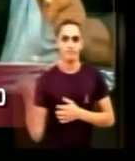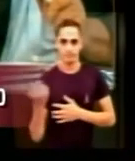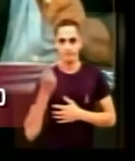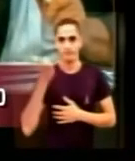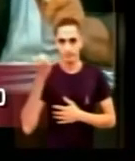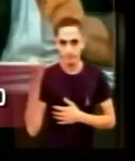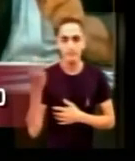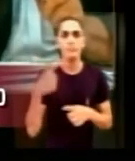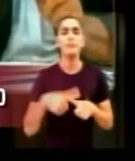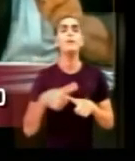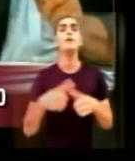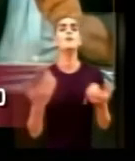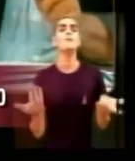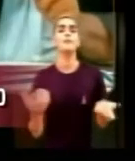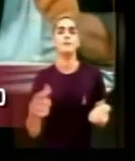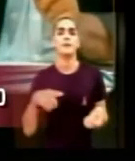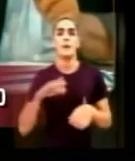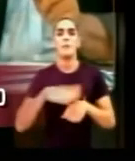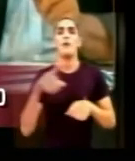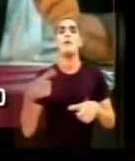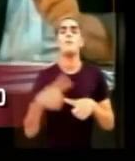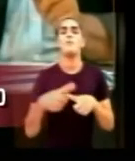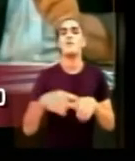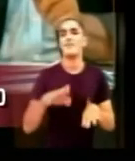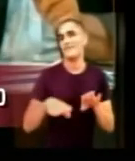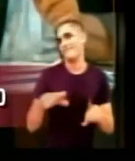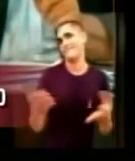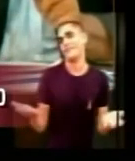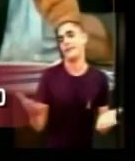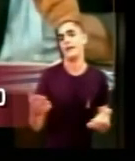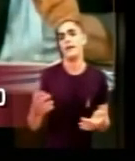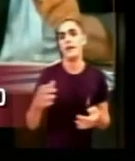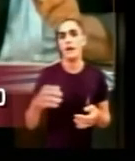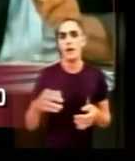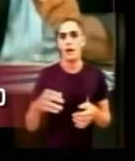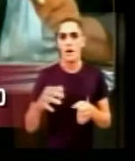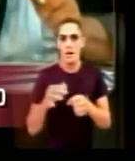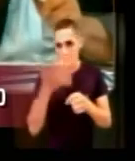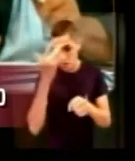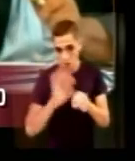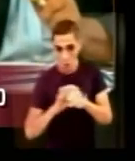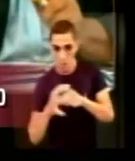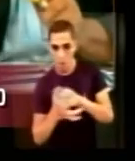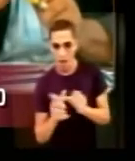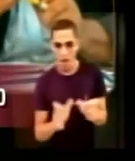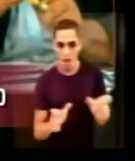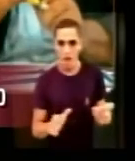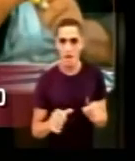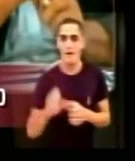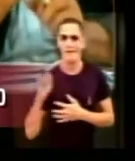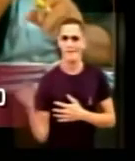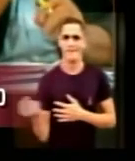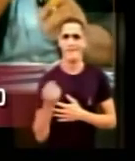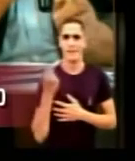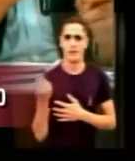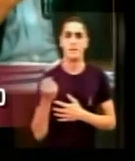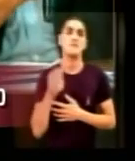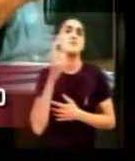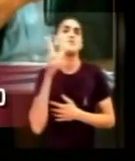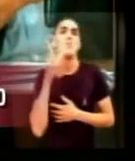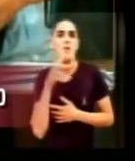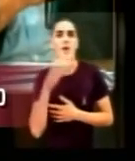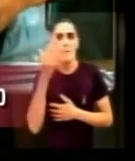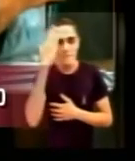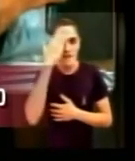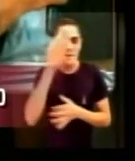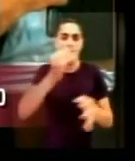aparecendo tardiamente, diferente do contaminado, que você, depois de 7 dias, você já tem os casos.